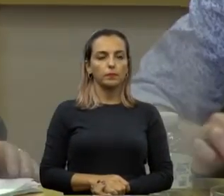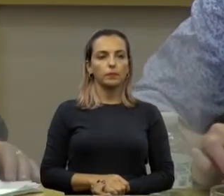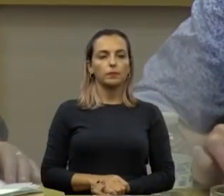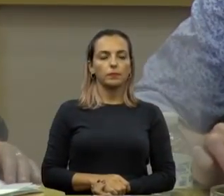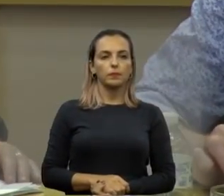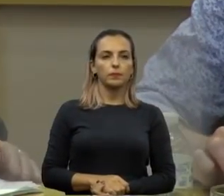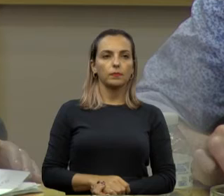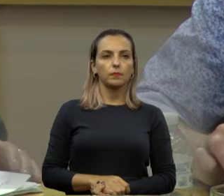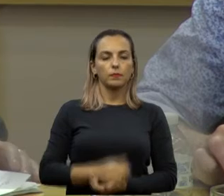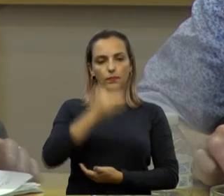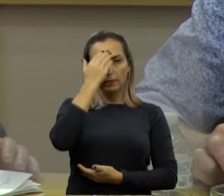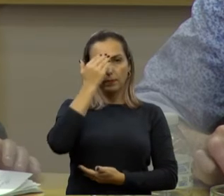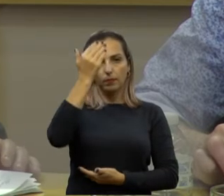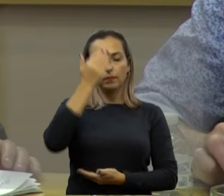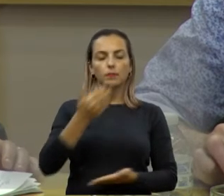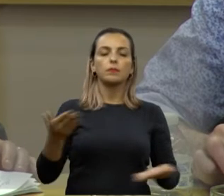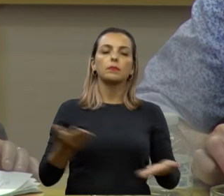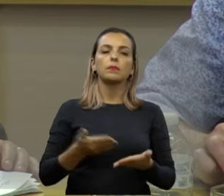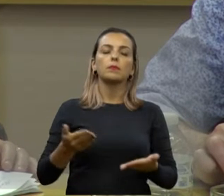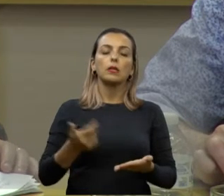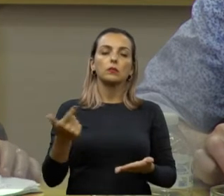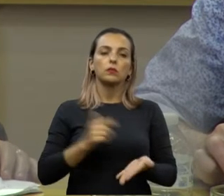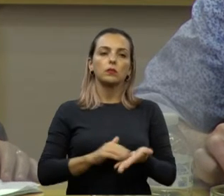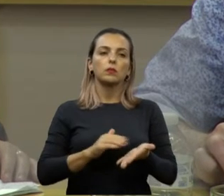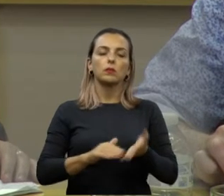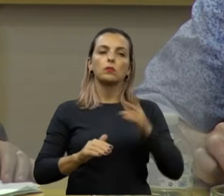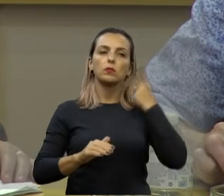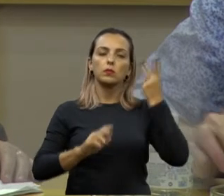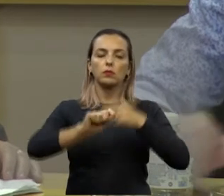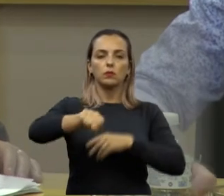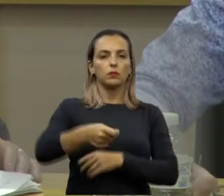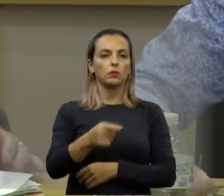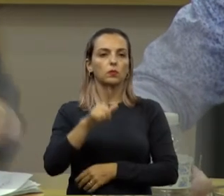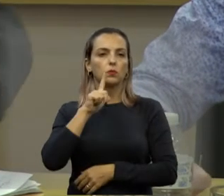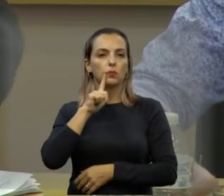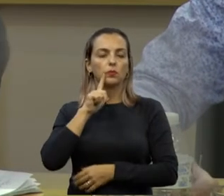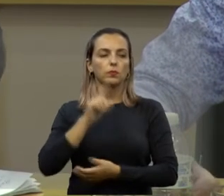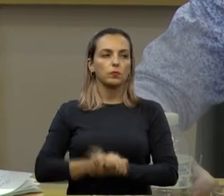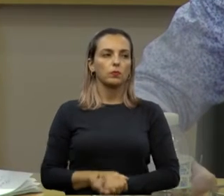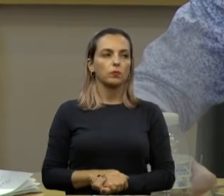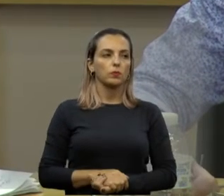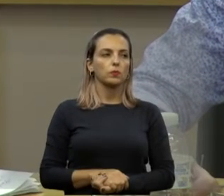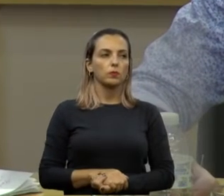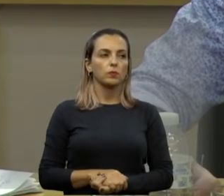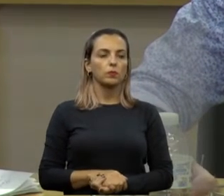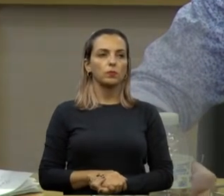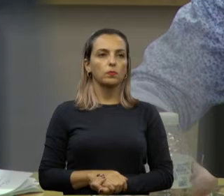Obrigado vereadora com a palavra 2º secretário Vereador Lucas greco